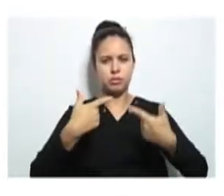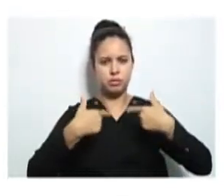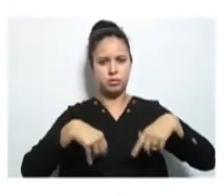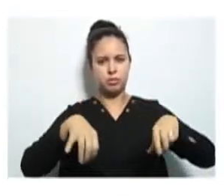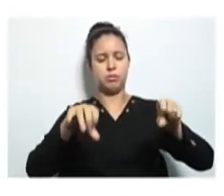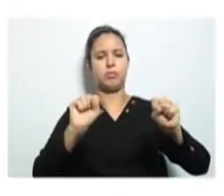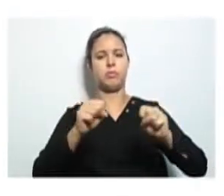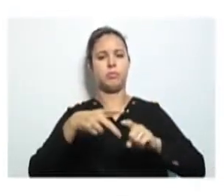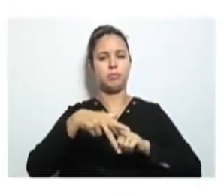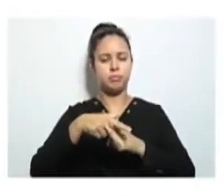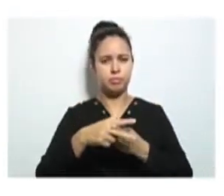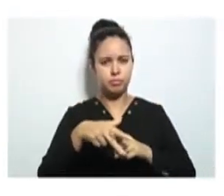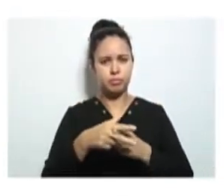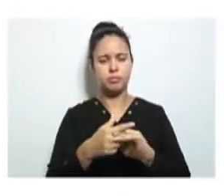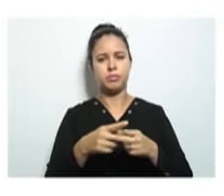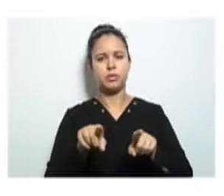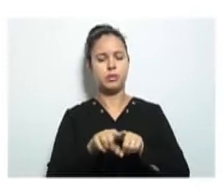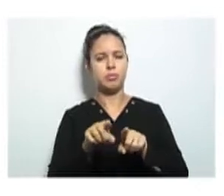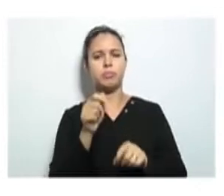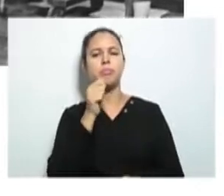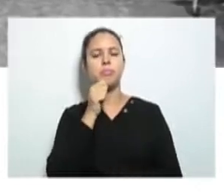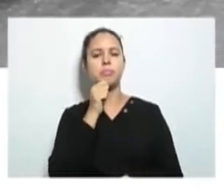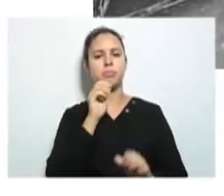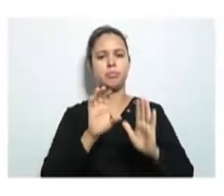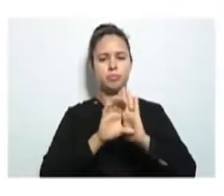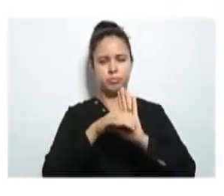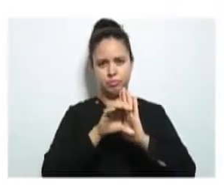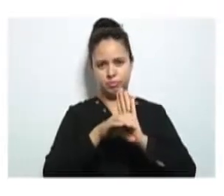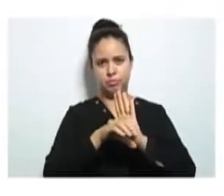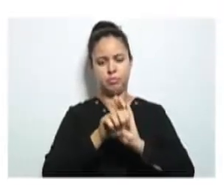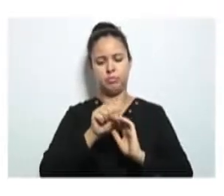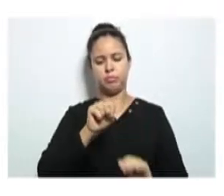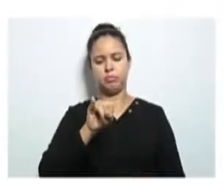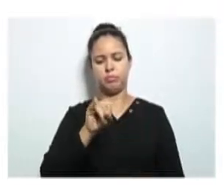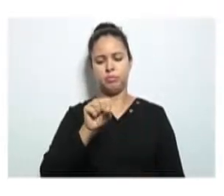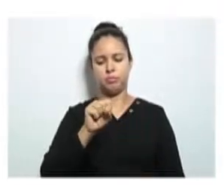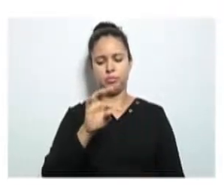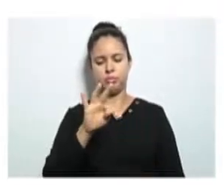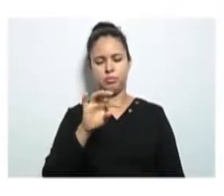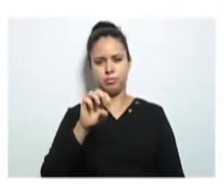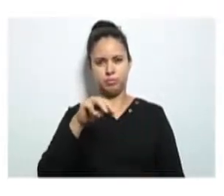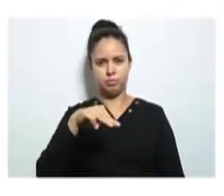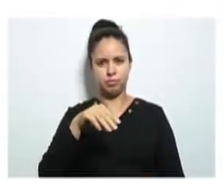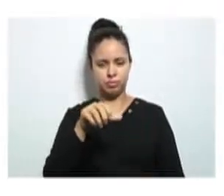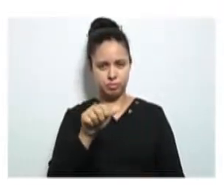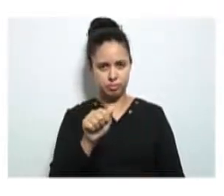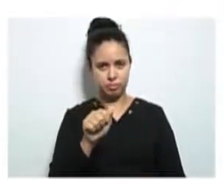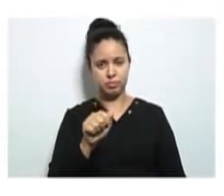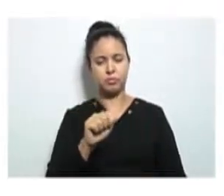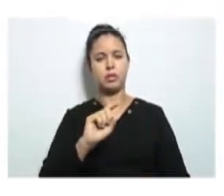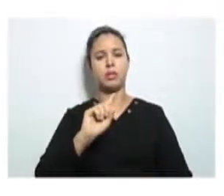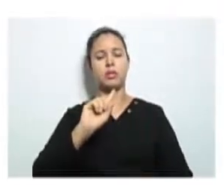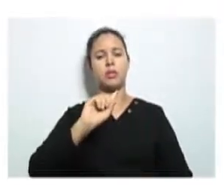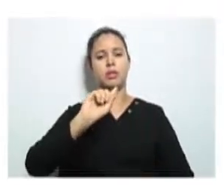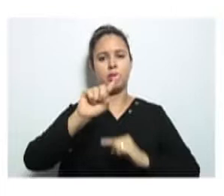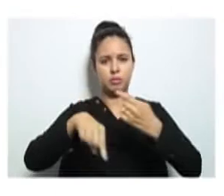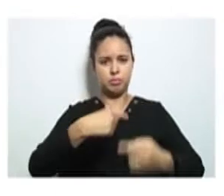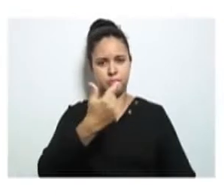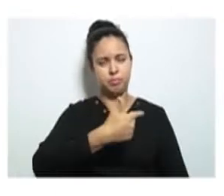ainda não existia o conceito de sistema operacional. Segunda fase, de 1956 a